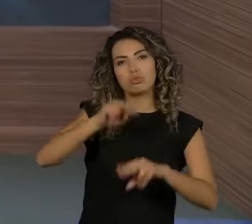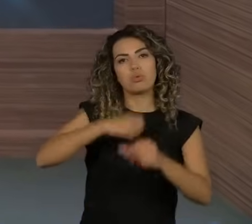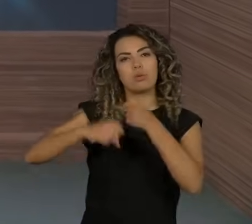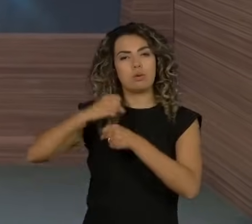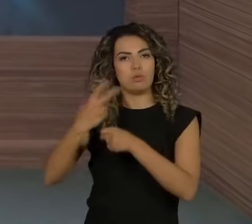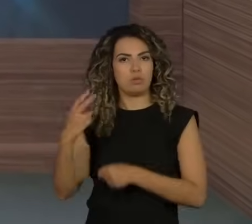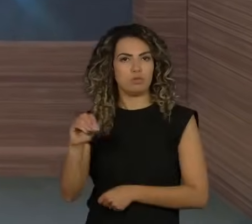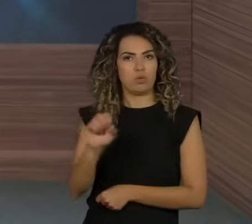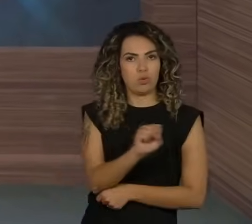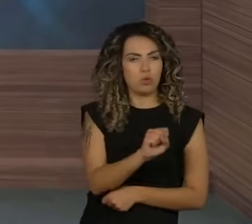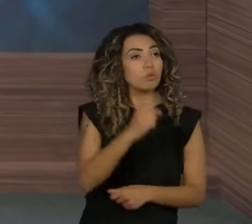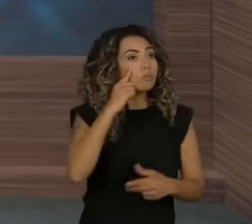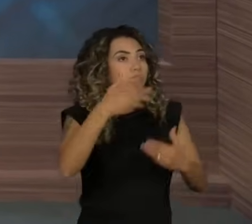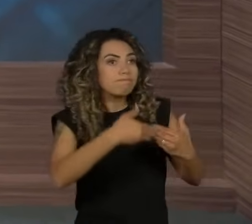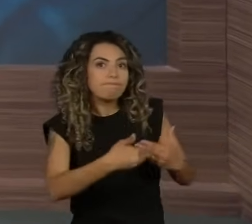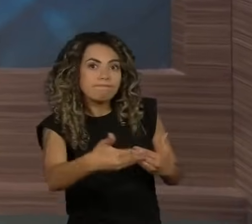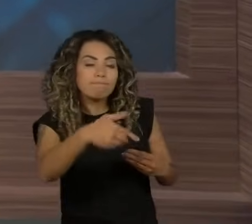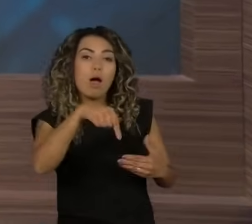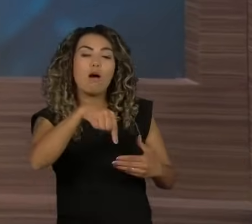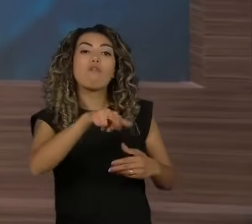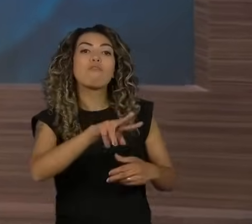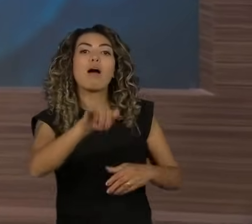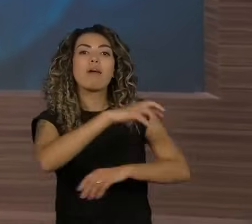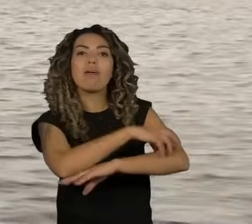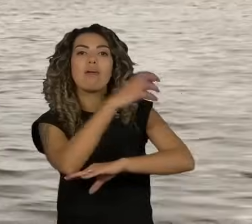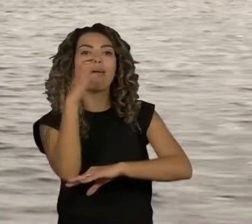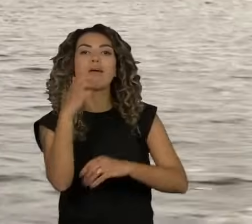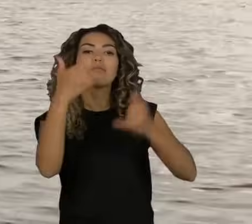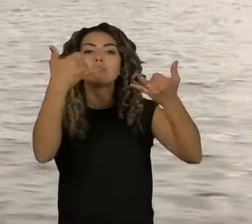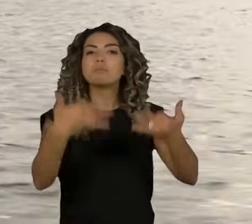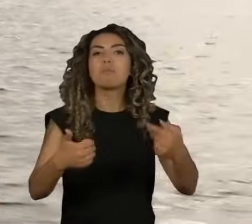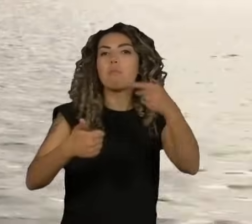Você acompanha logo mais aqui no Repórter Eco.